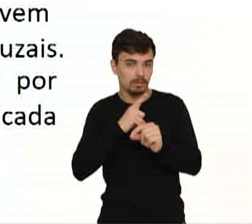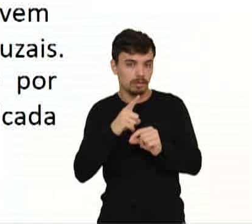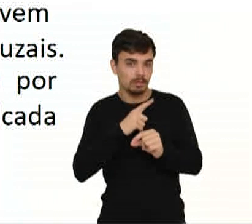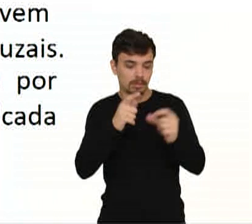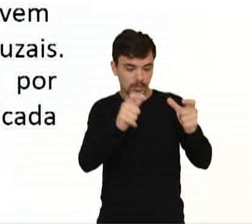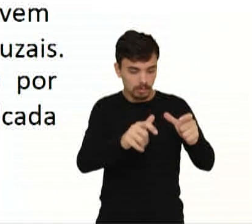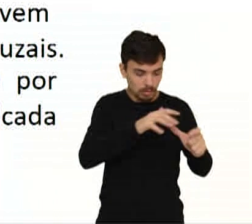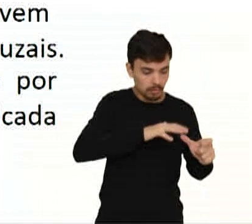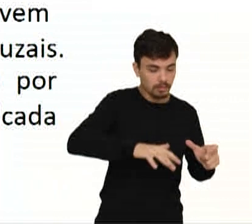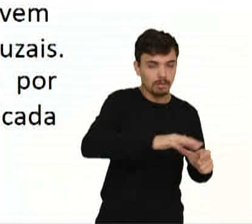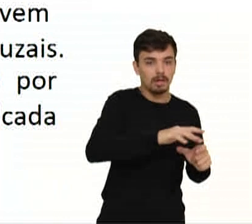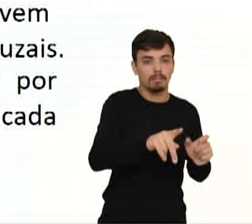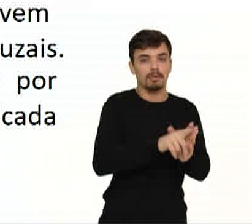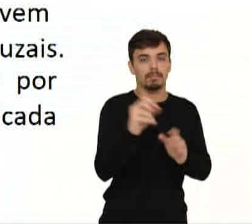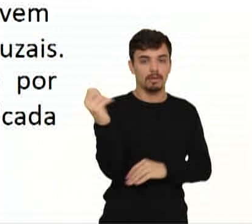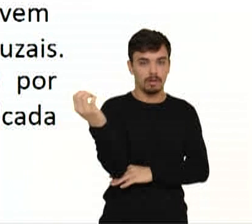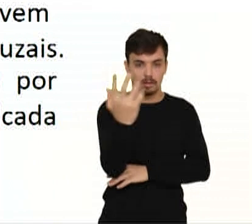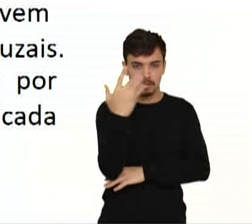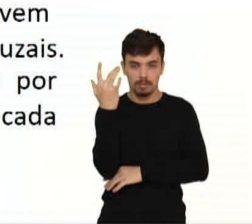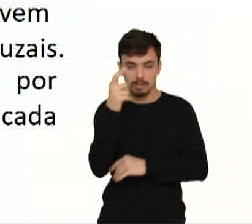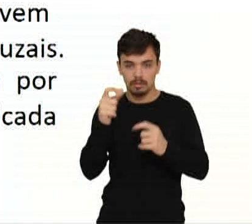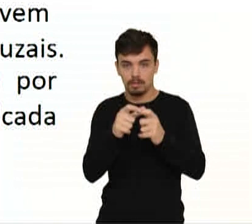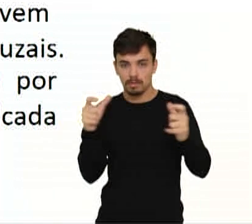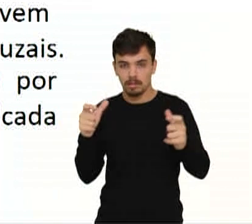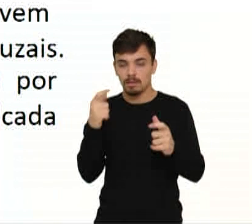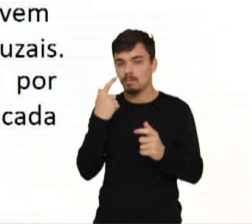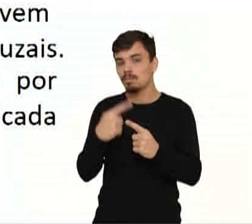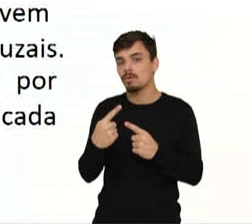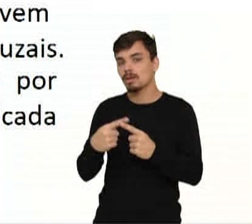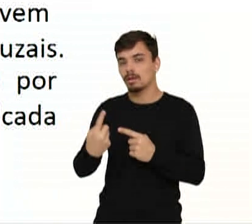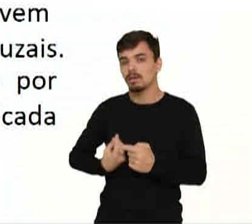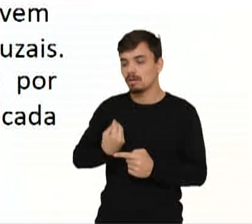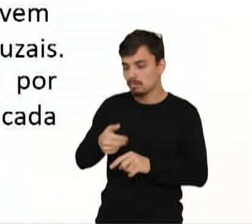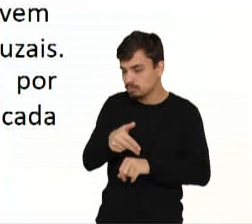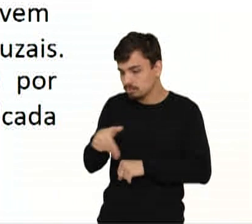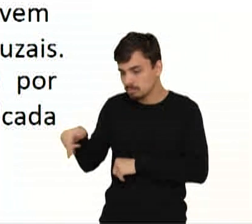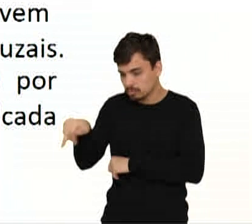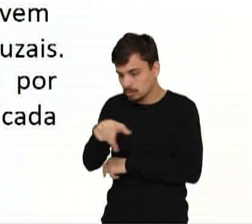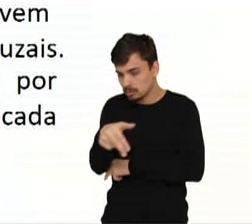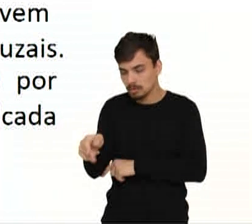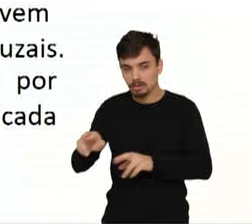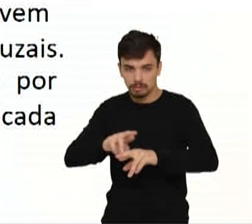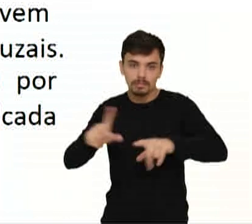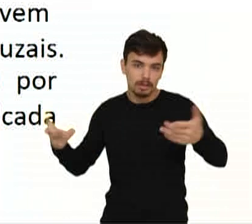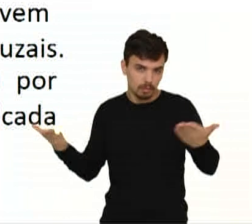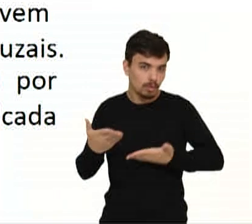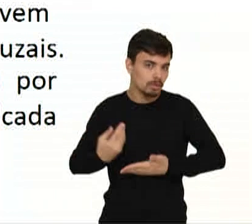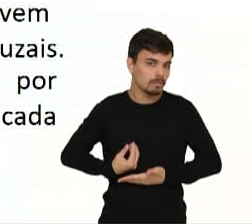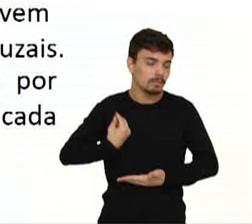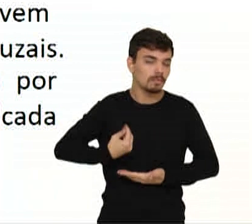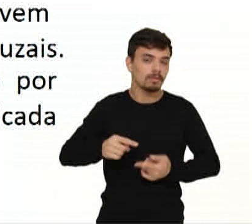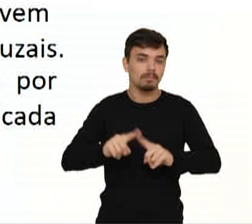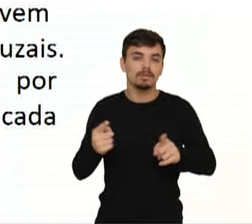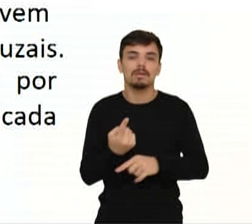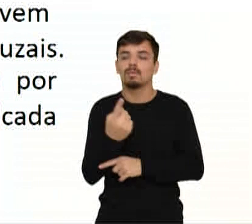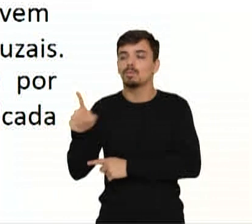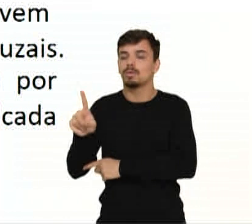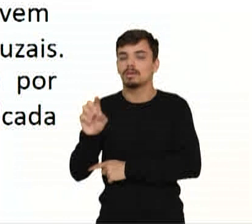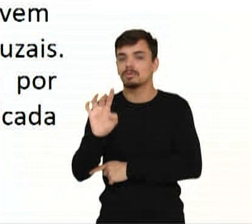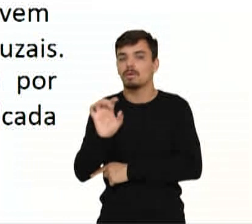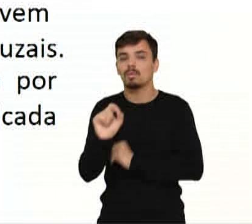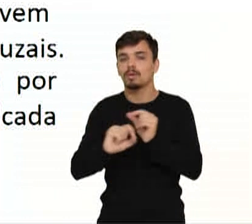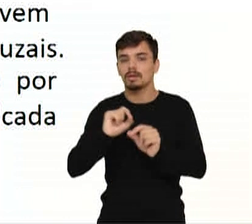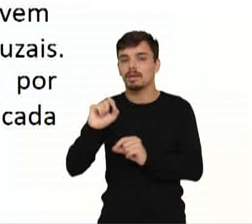ecológico mais amplo, já que costumavam perambular por habitats bastante distintos do que vivem hoje, única e exclusivamente